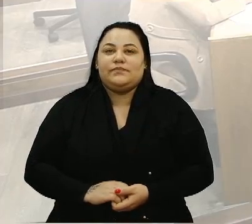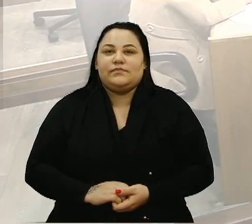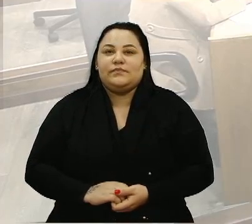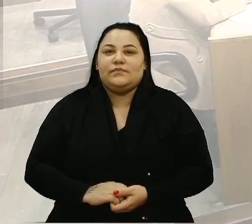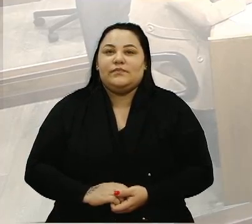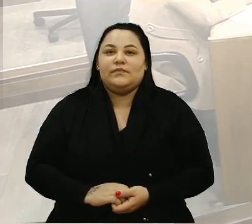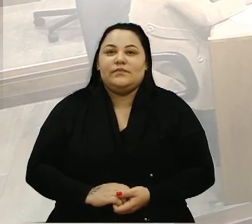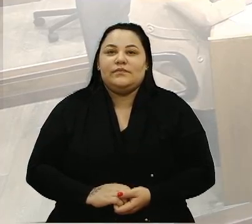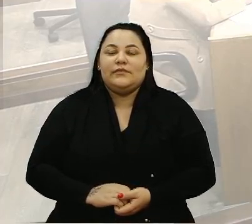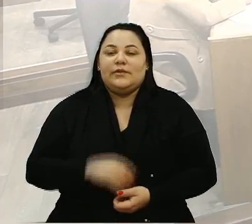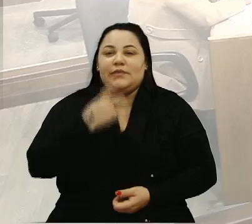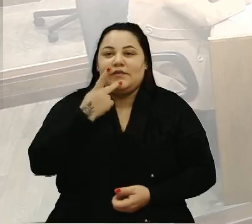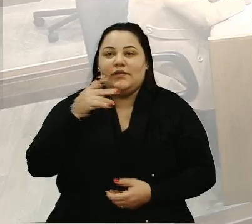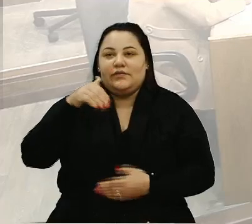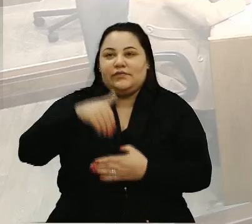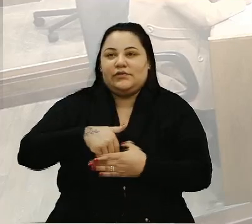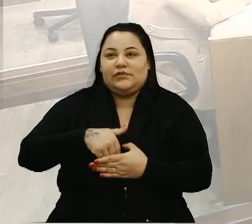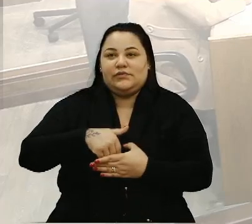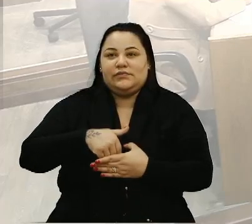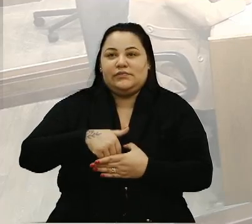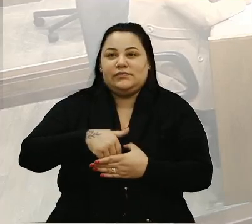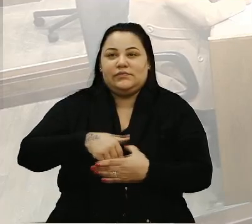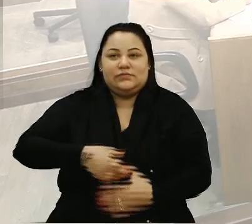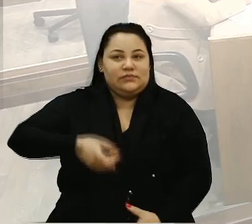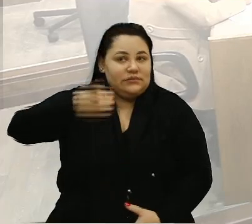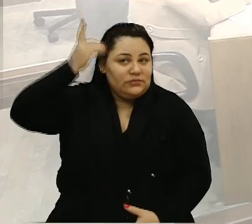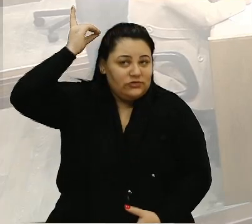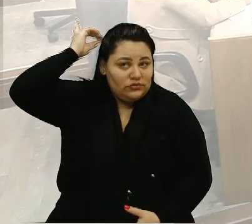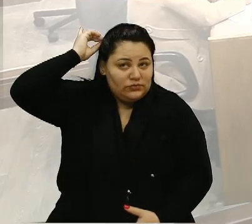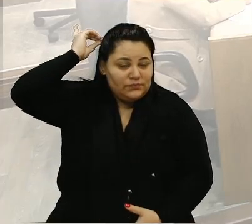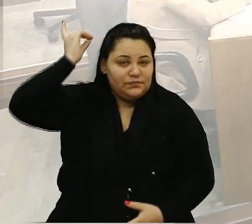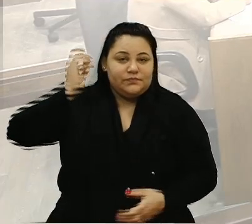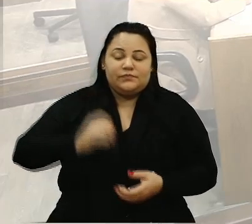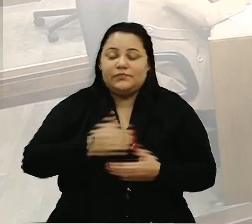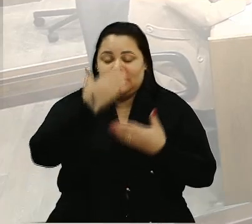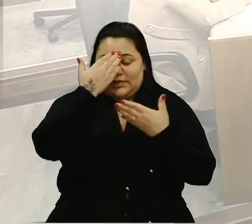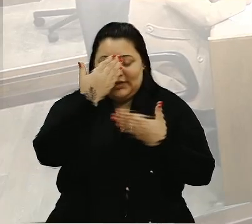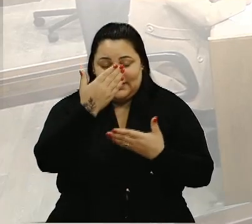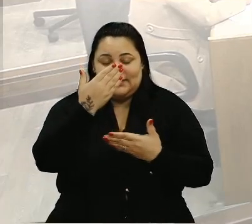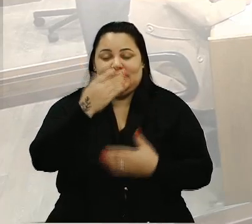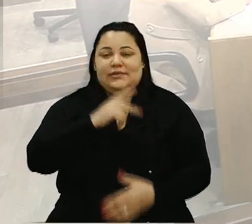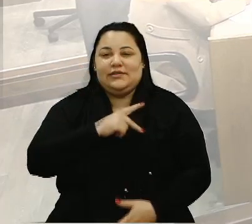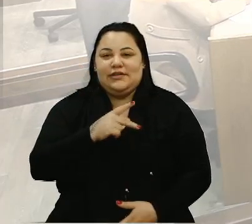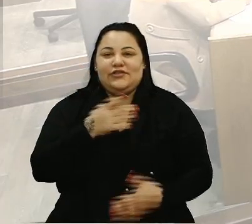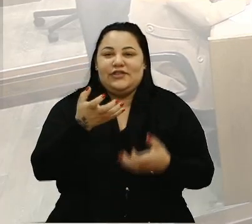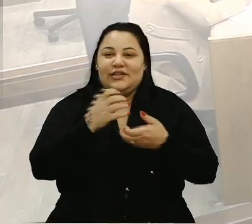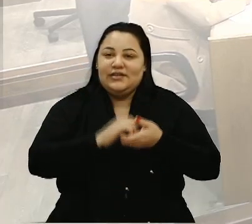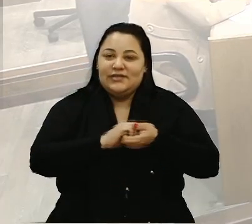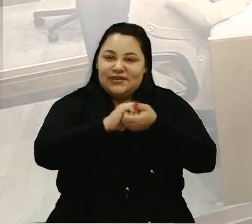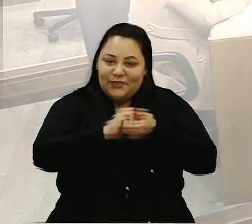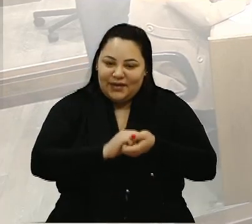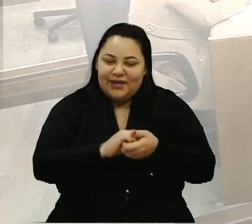Declarar voto. Para a declaração de voto, então, vereador Lucas Dil. Obrigado, presidente. Quero aqui saudar também o colega